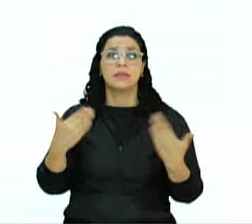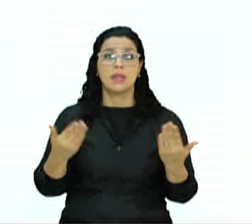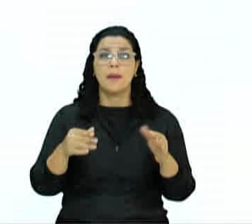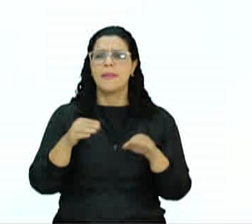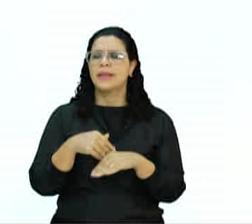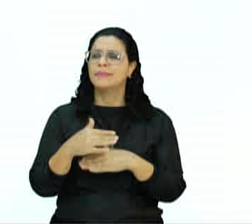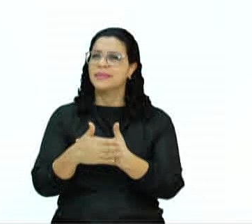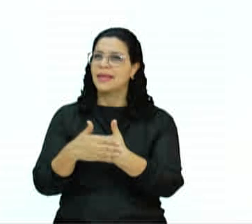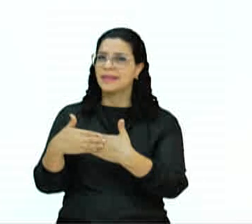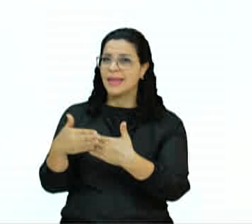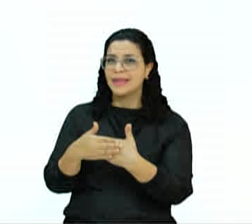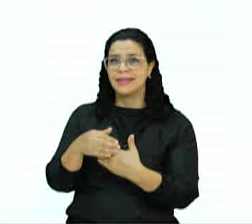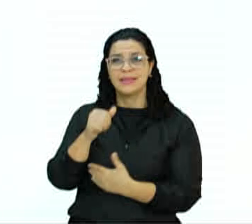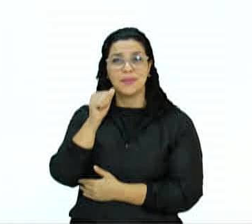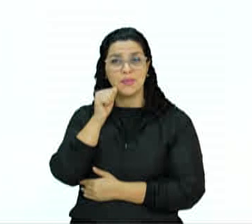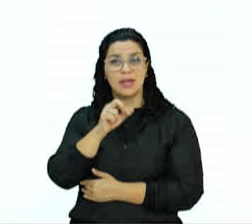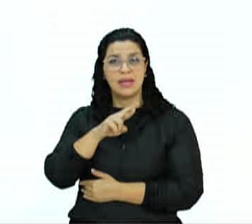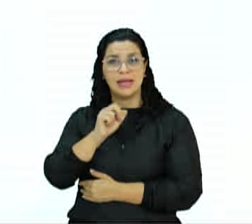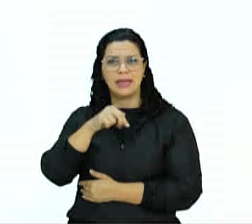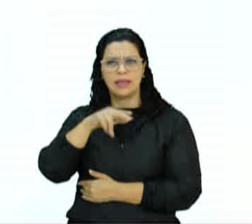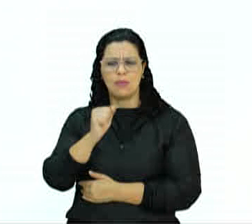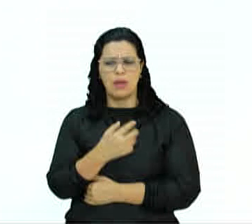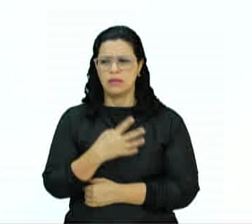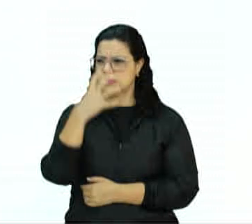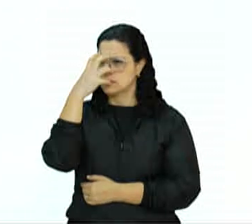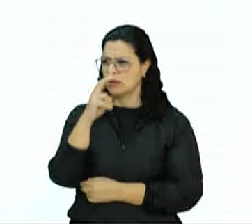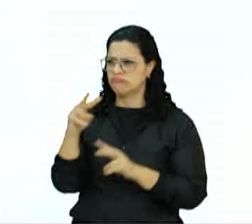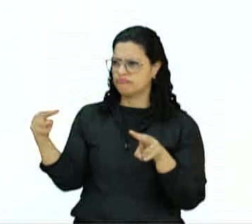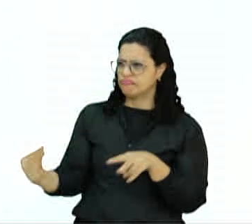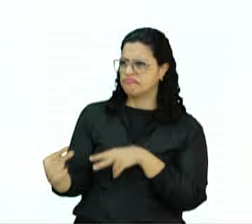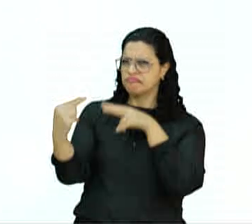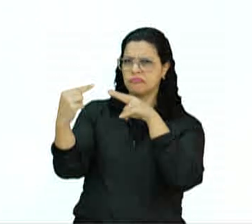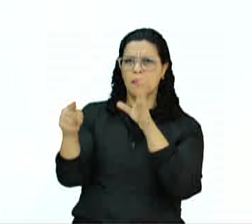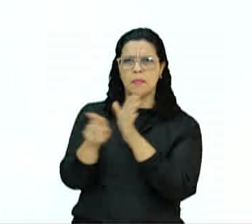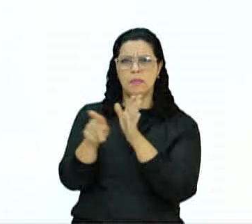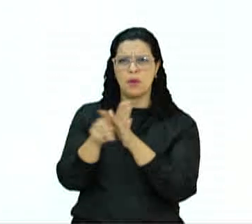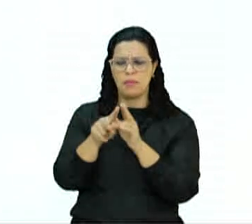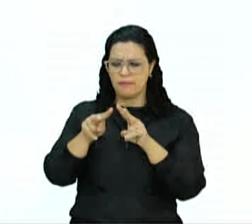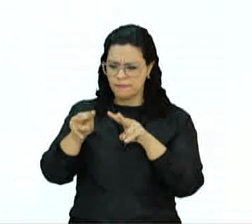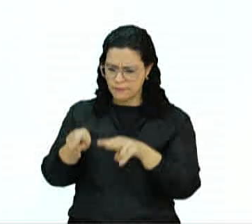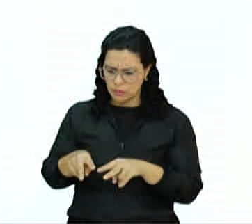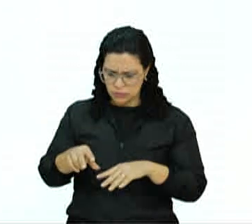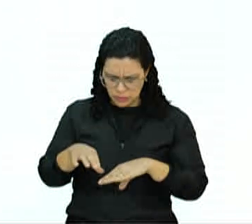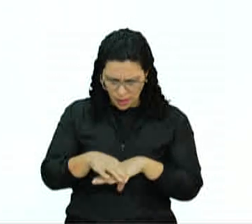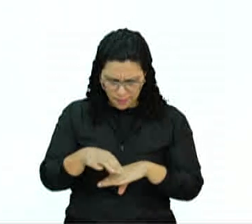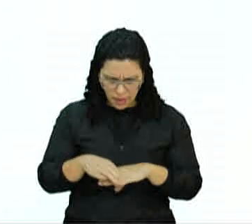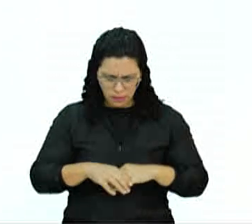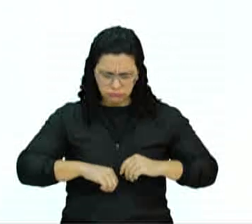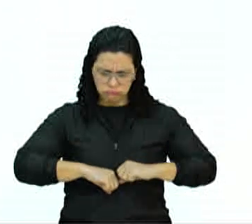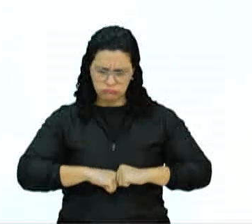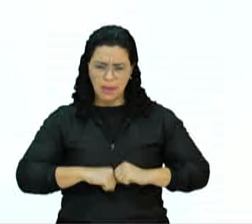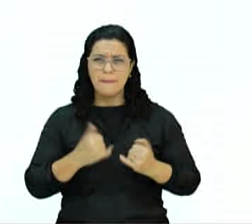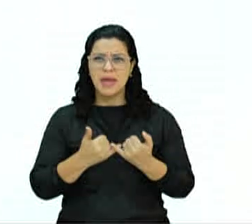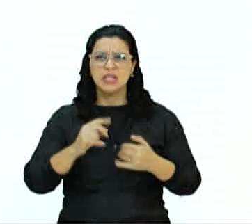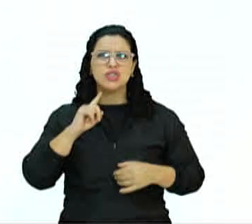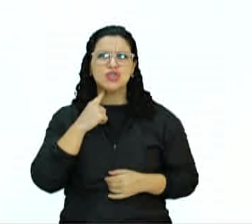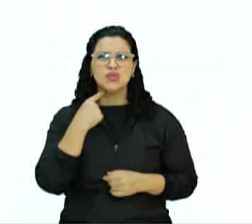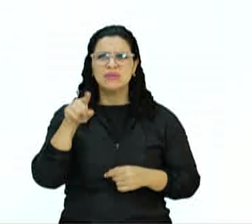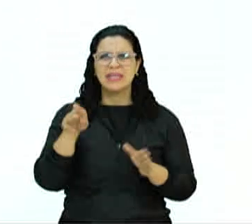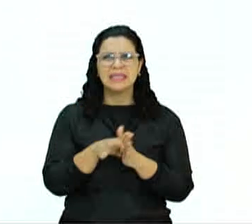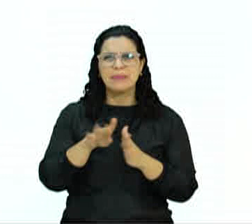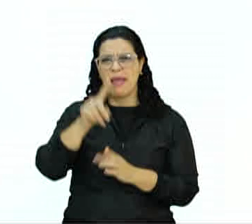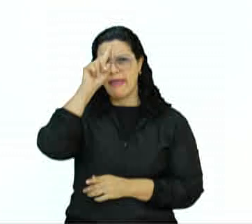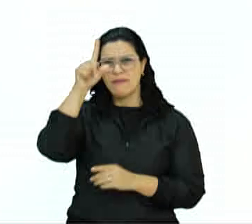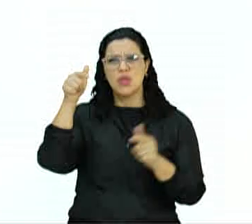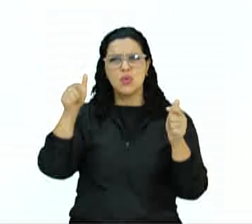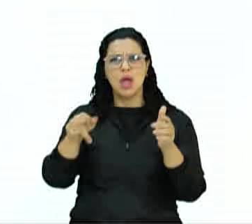Minha querida Raquel, ela encarou séria e olhou para os próprios sapatos. Vejam que lama, só mesmo você